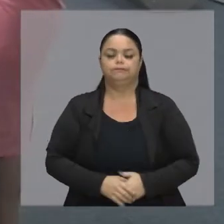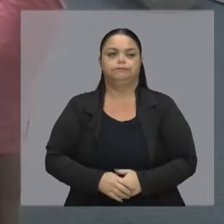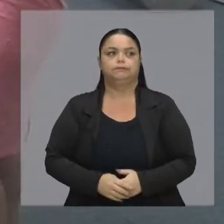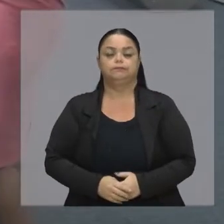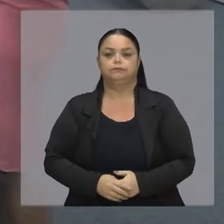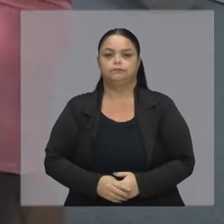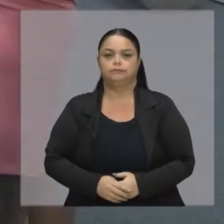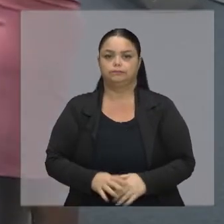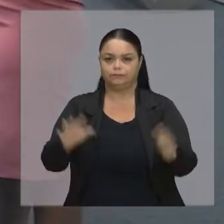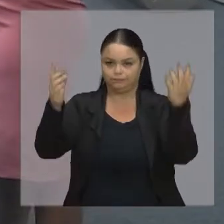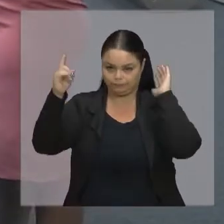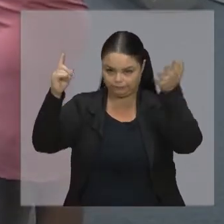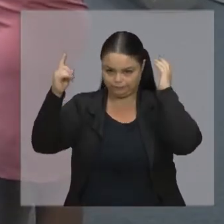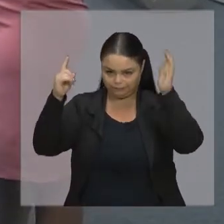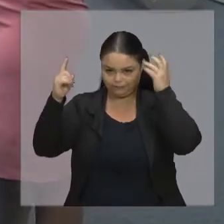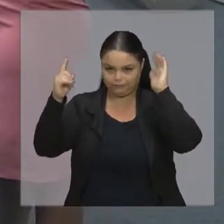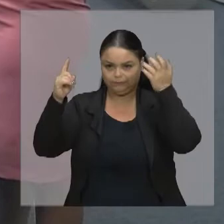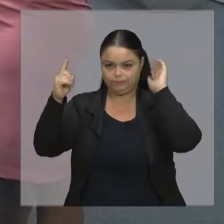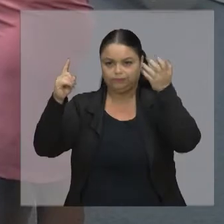contrária.